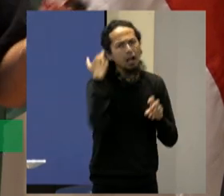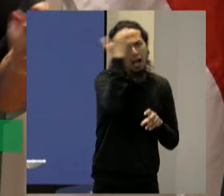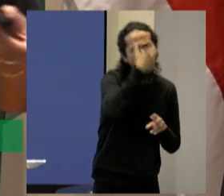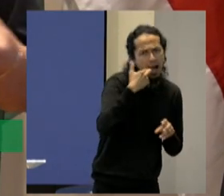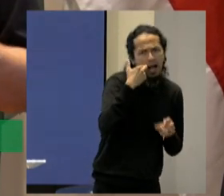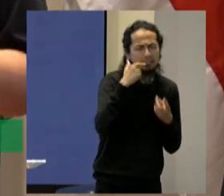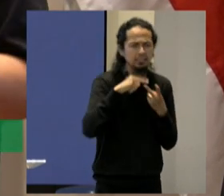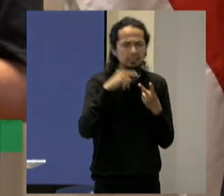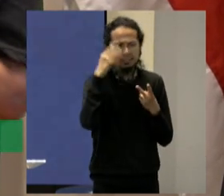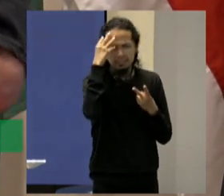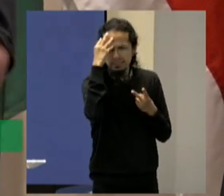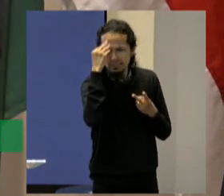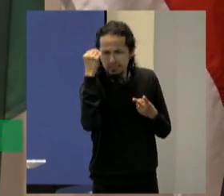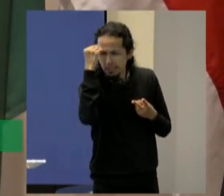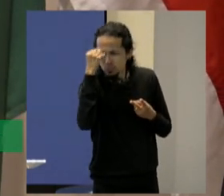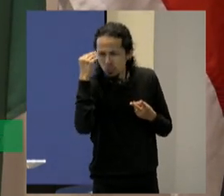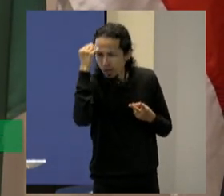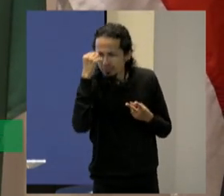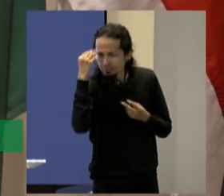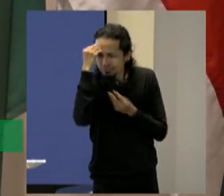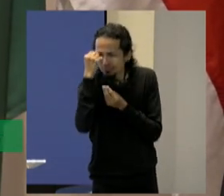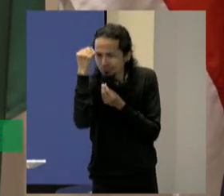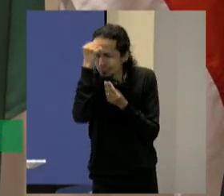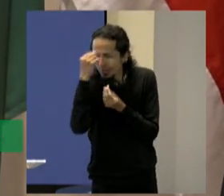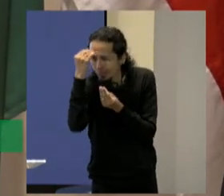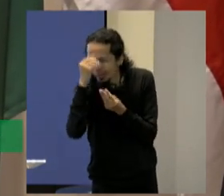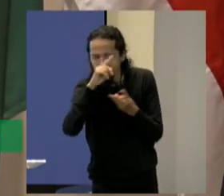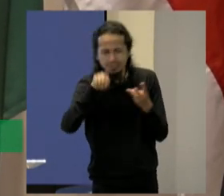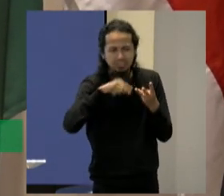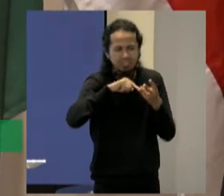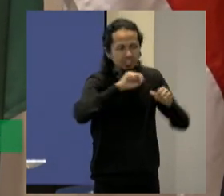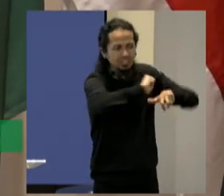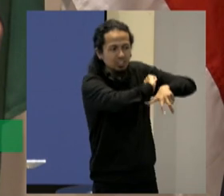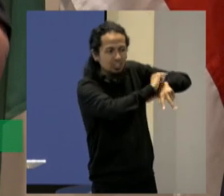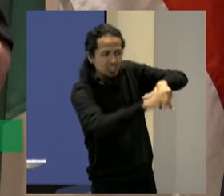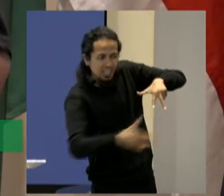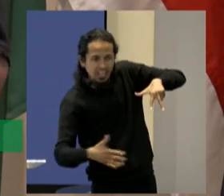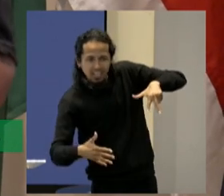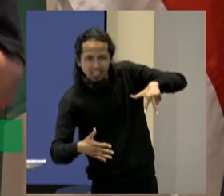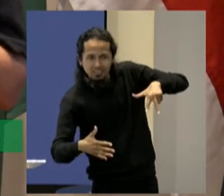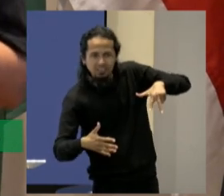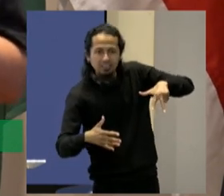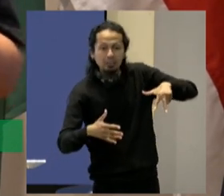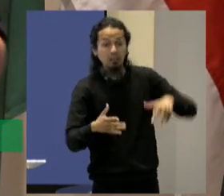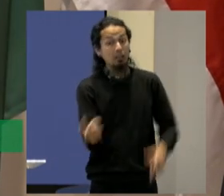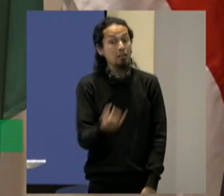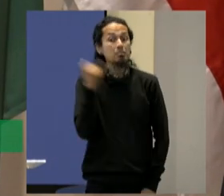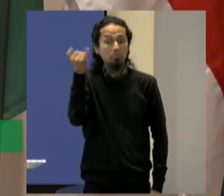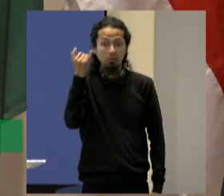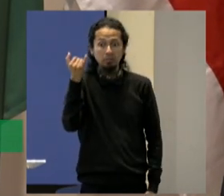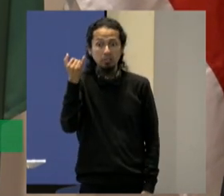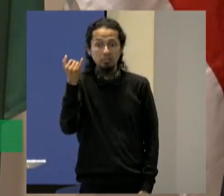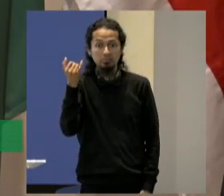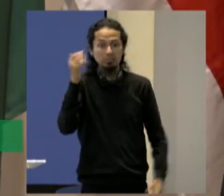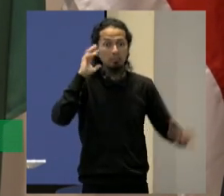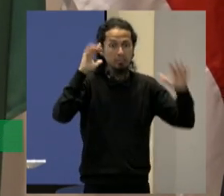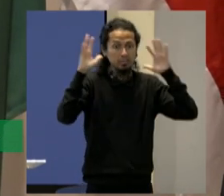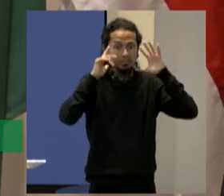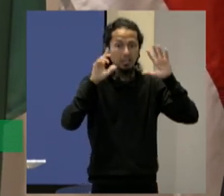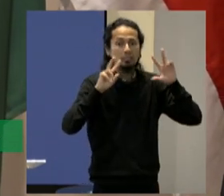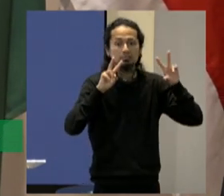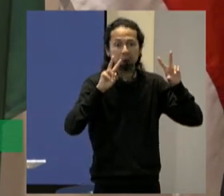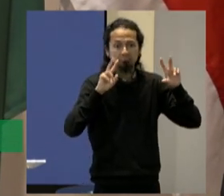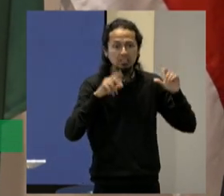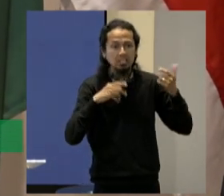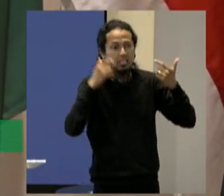e gênero. E também foi um momento importante para o grupo, para a gente sair das nossas caixinhas. E a gente teve também a